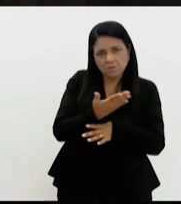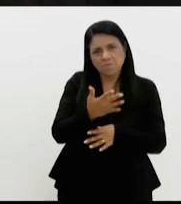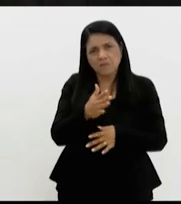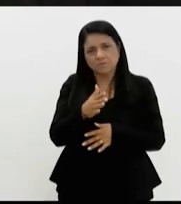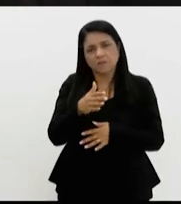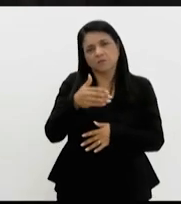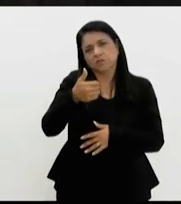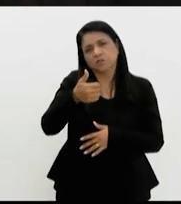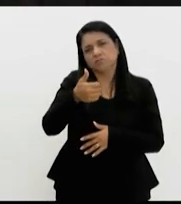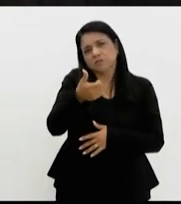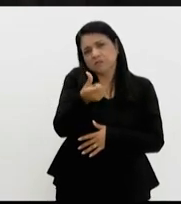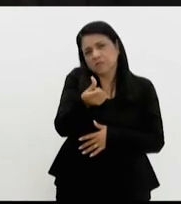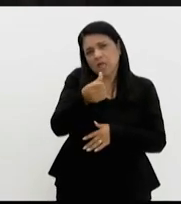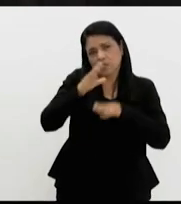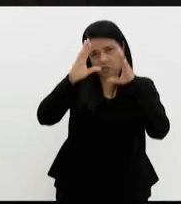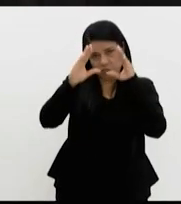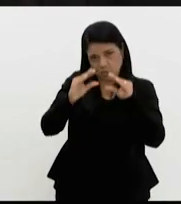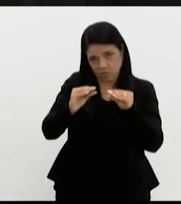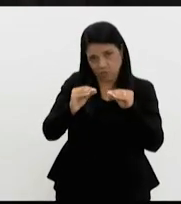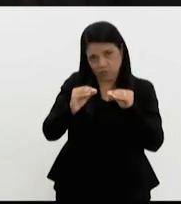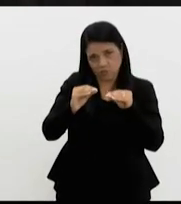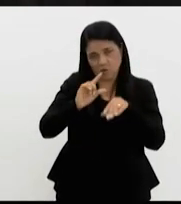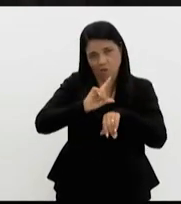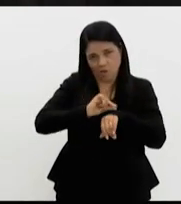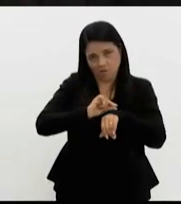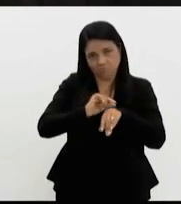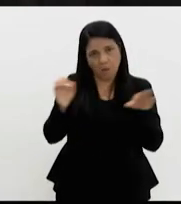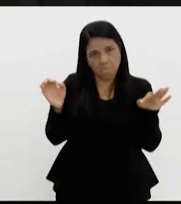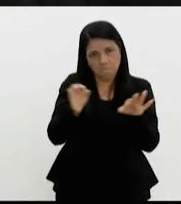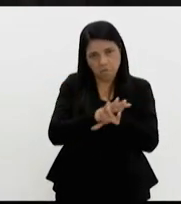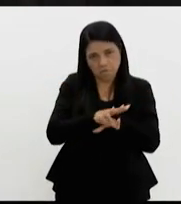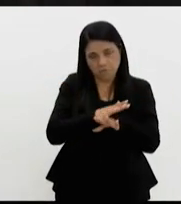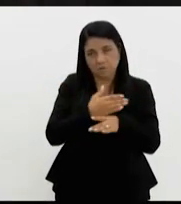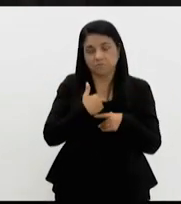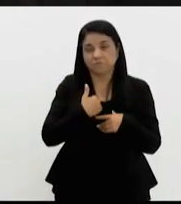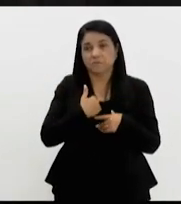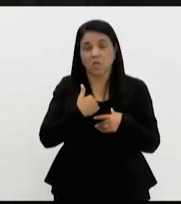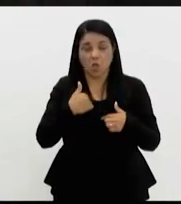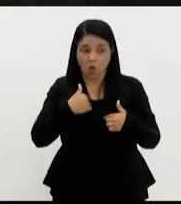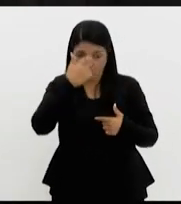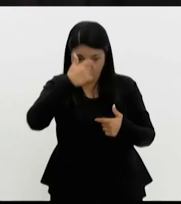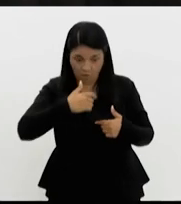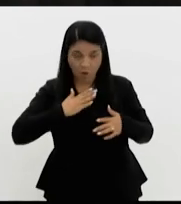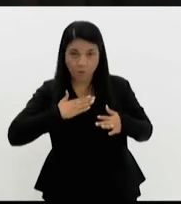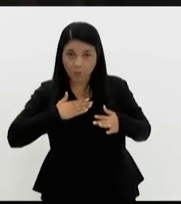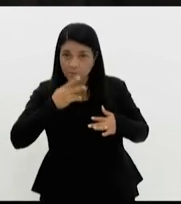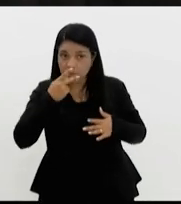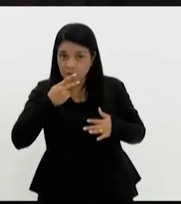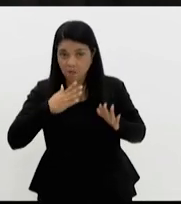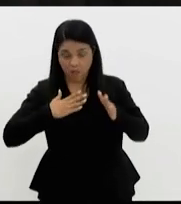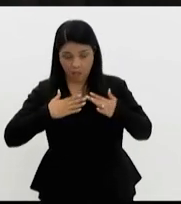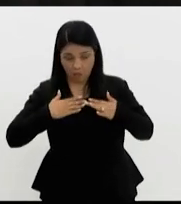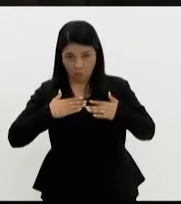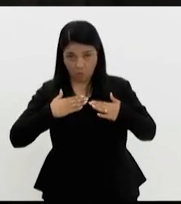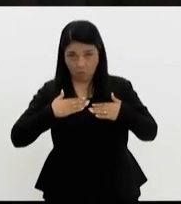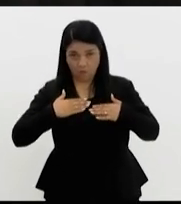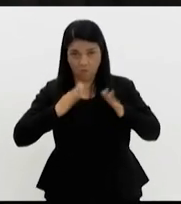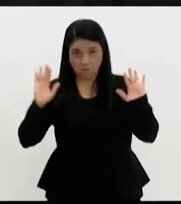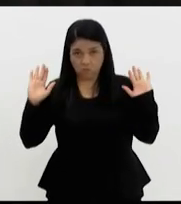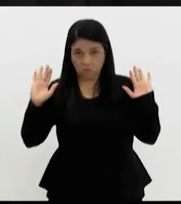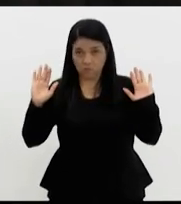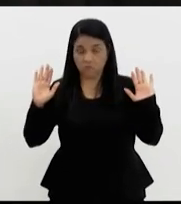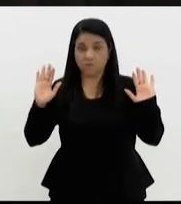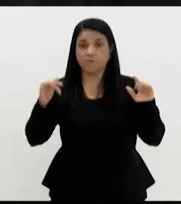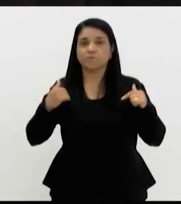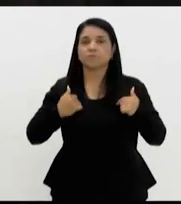18 horas. Eu estou falando por mim, não estou falando pelos outros deputados.